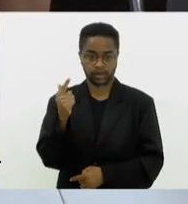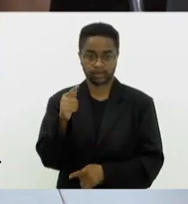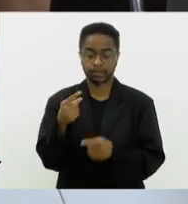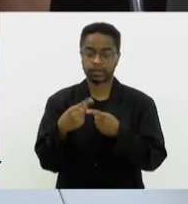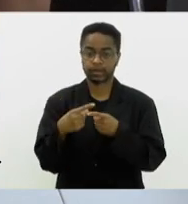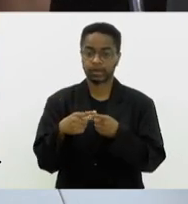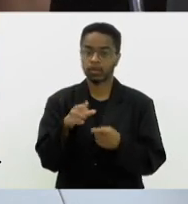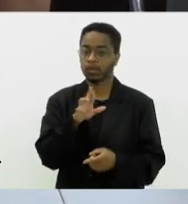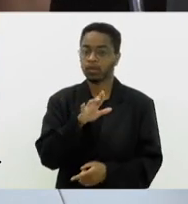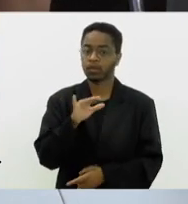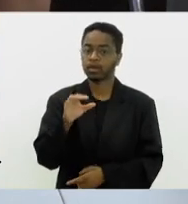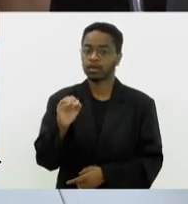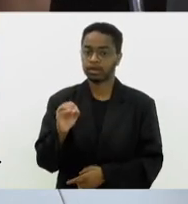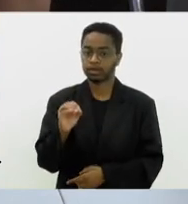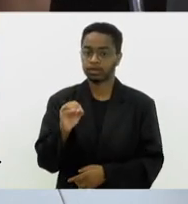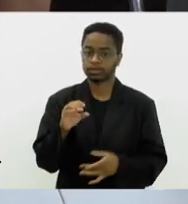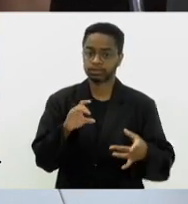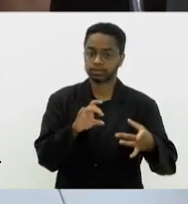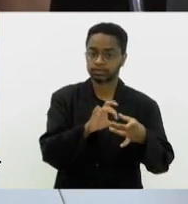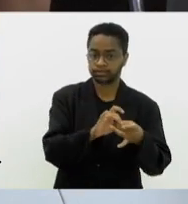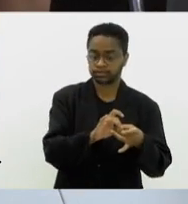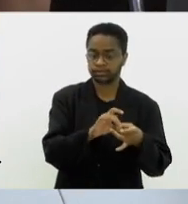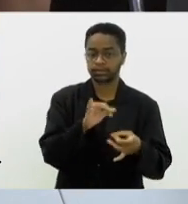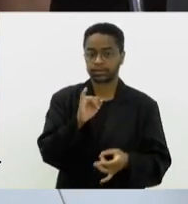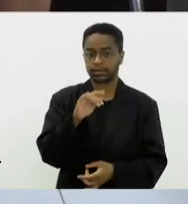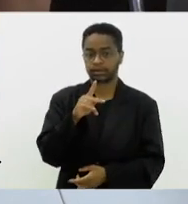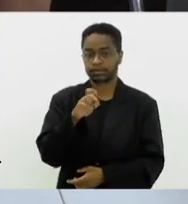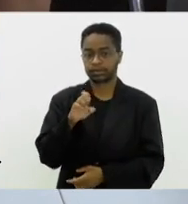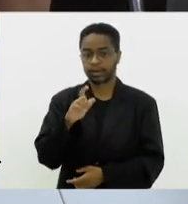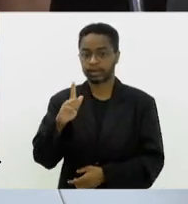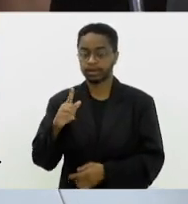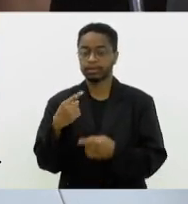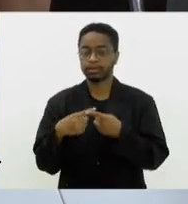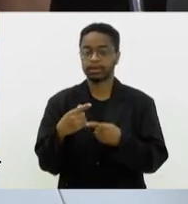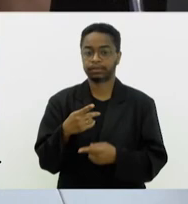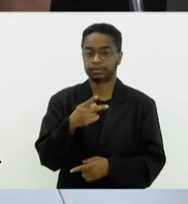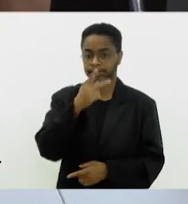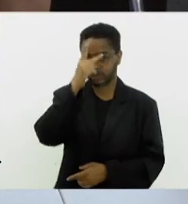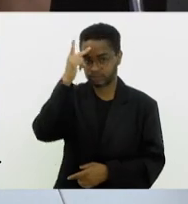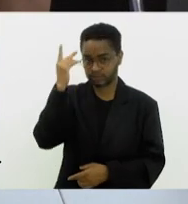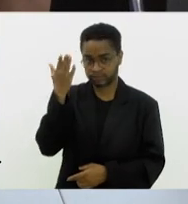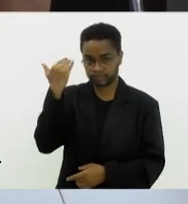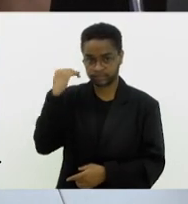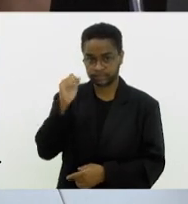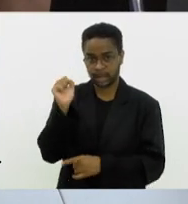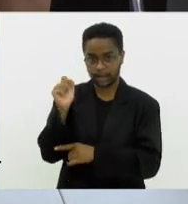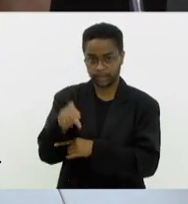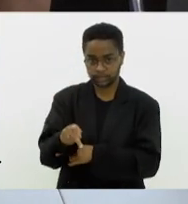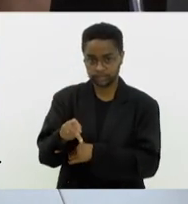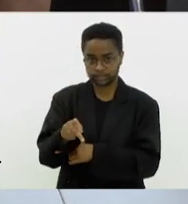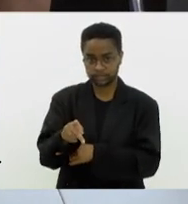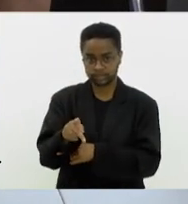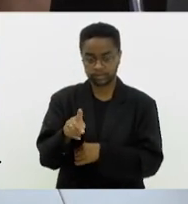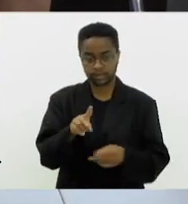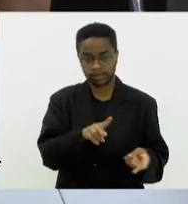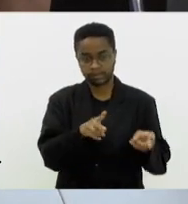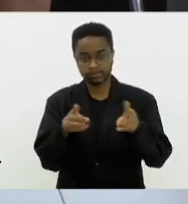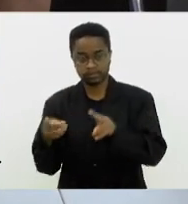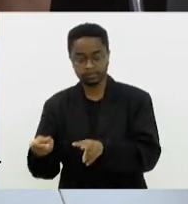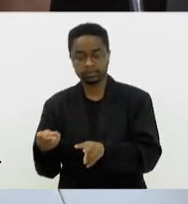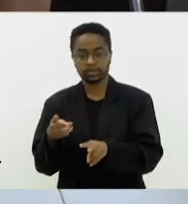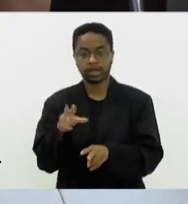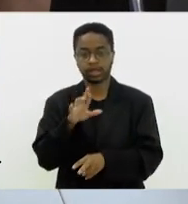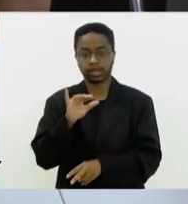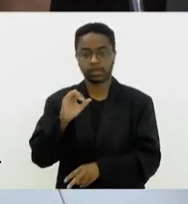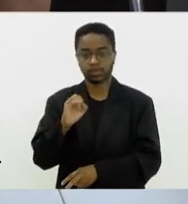deriva do IPEG. Até porque quem era aposentado do IPEG ia para o Rio Previdência. Eu não